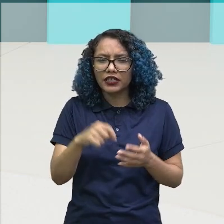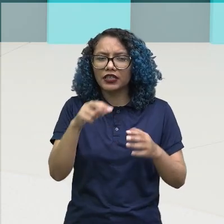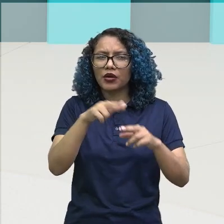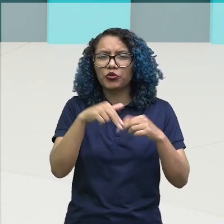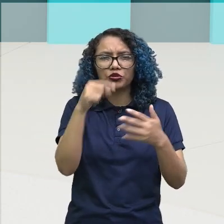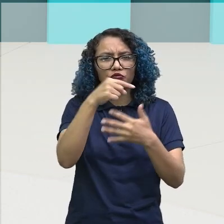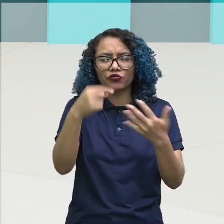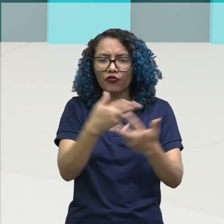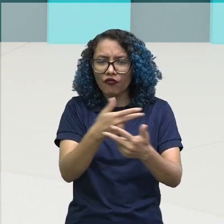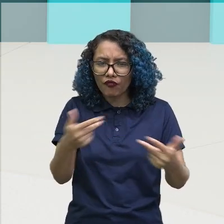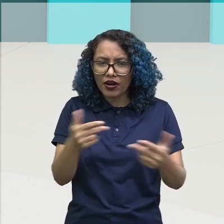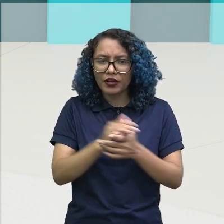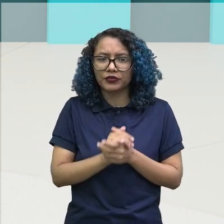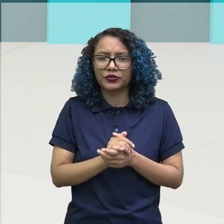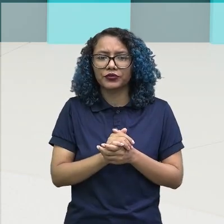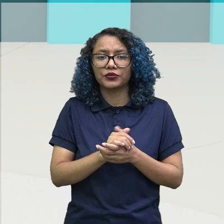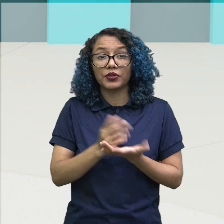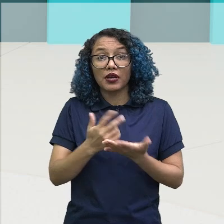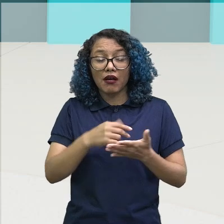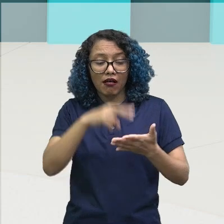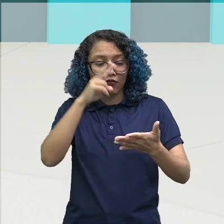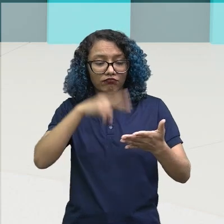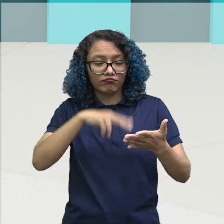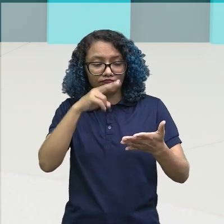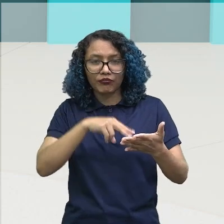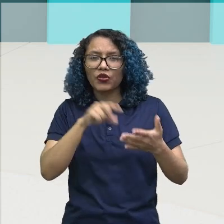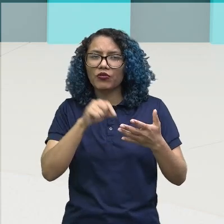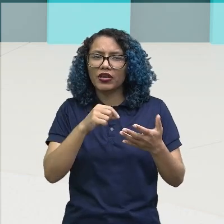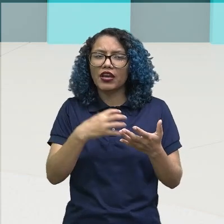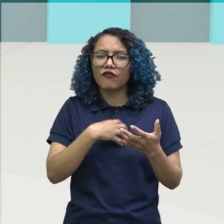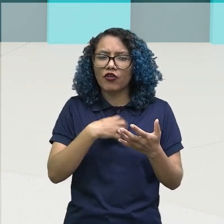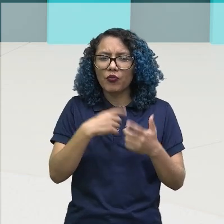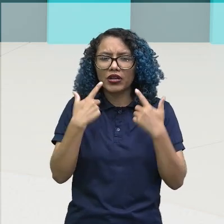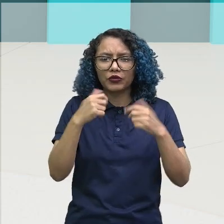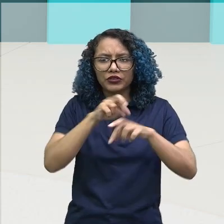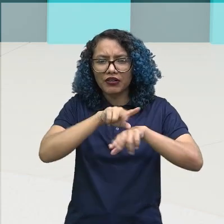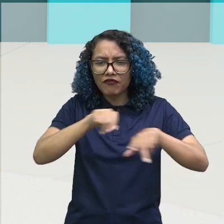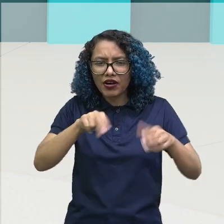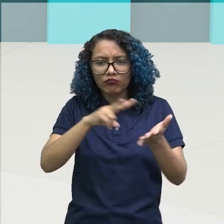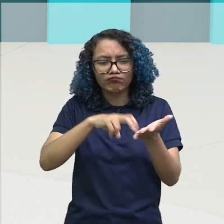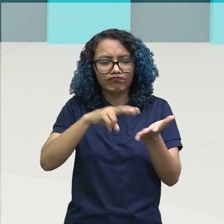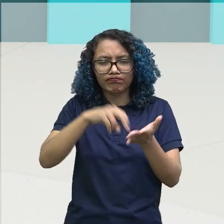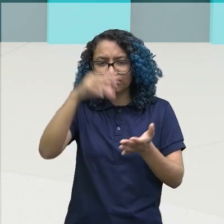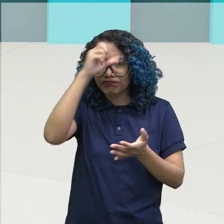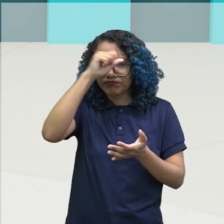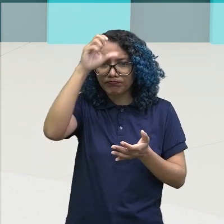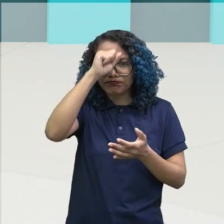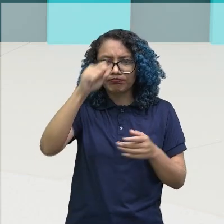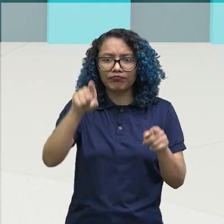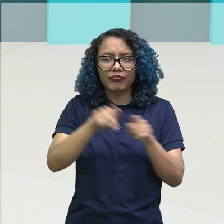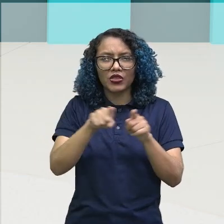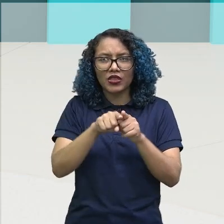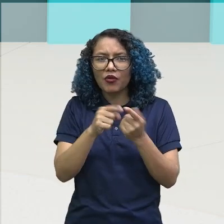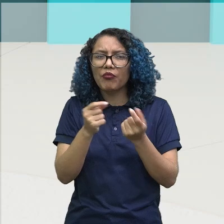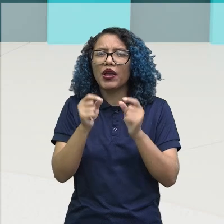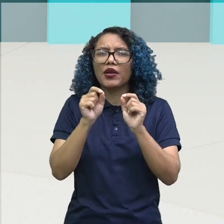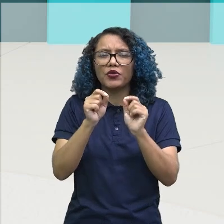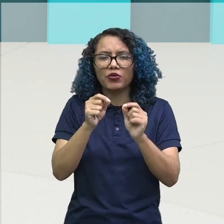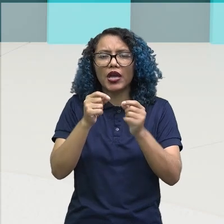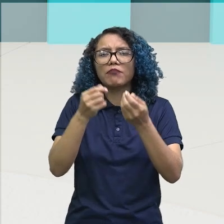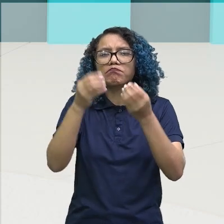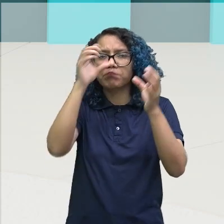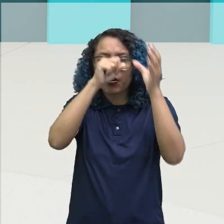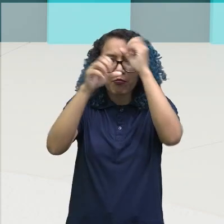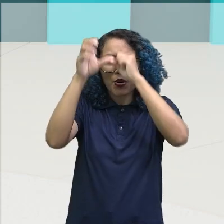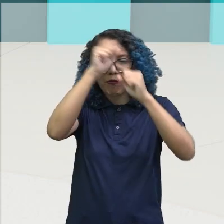toma contato com as novas formas linguísticas, enriquece o vocabulário, descobre mundos e amplia